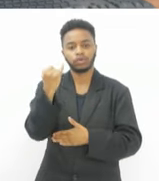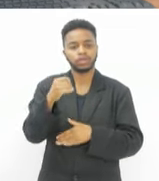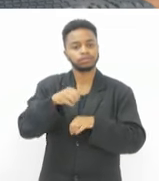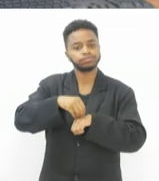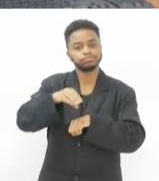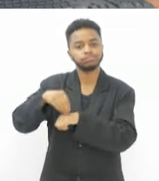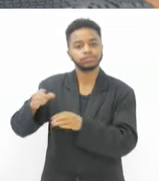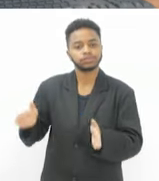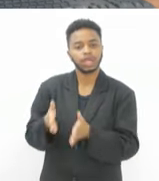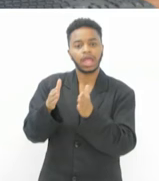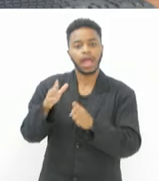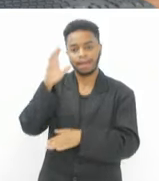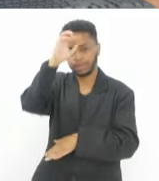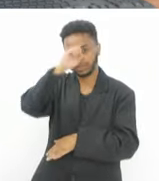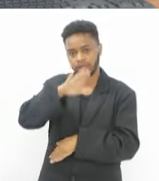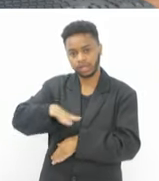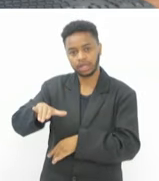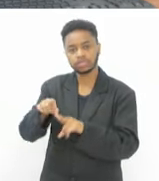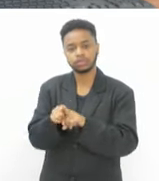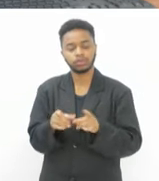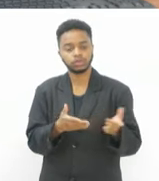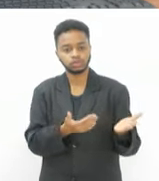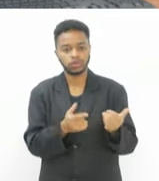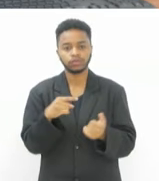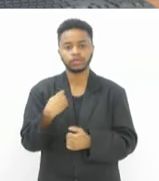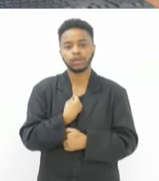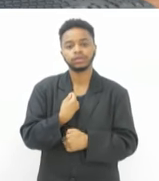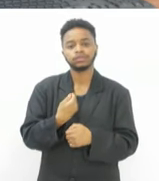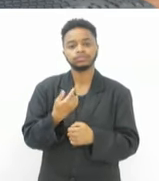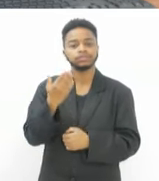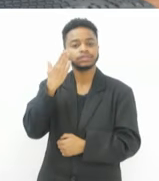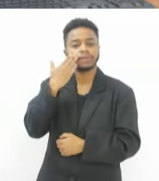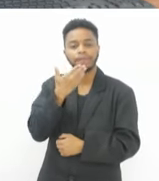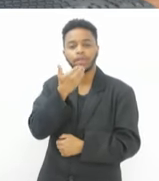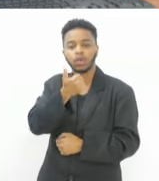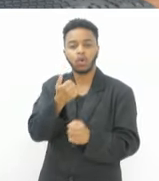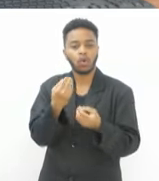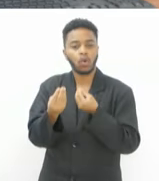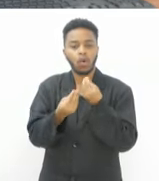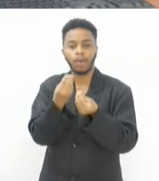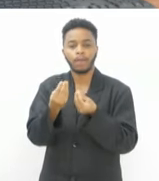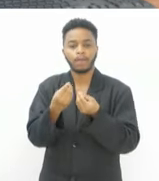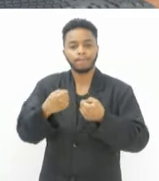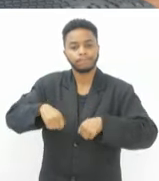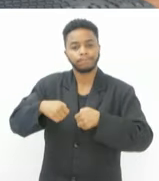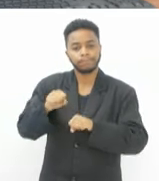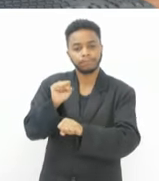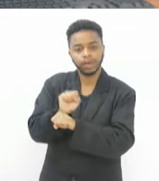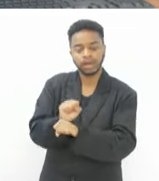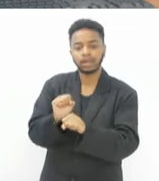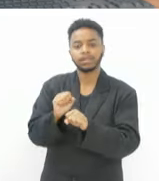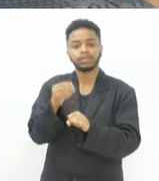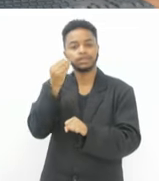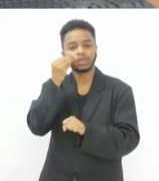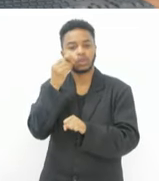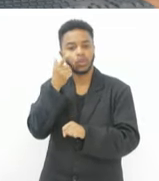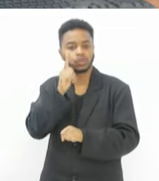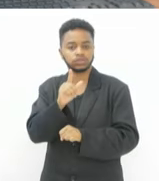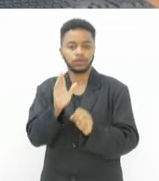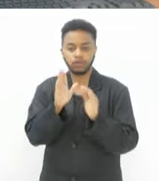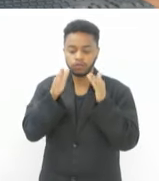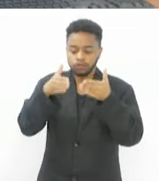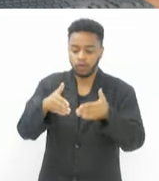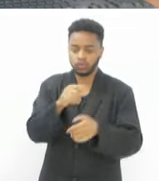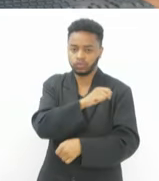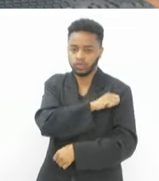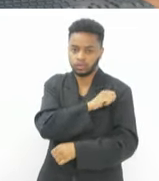de crianças e jovens. Vamos saber mais sobre a necessidade dessa pausa para garantir o foco e o empenho dos alunos no restante do ano